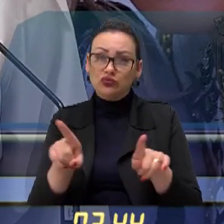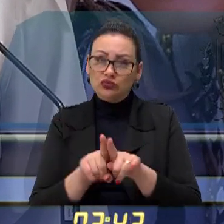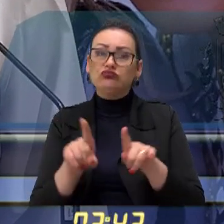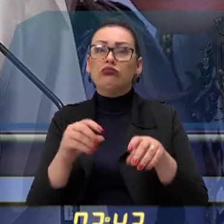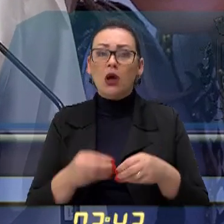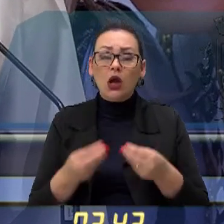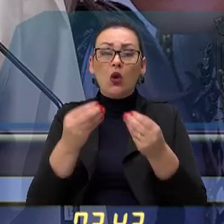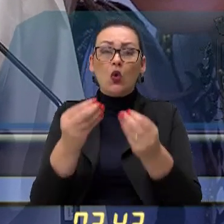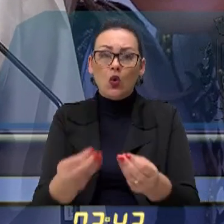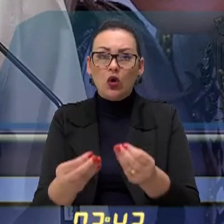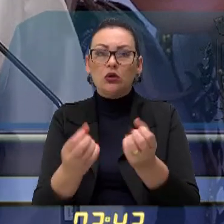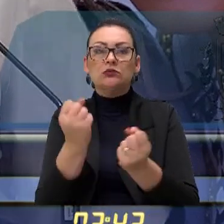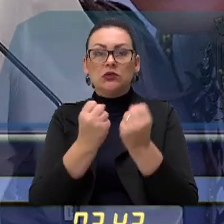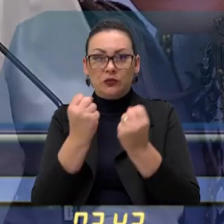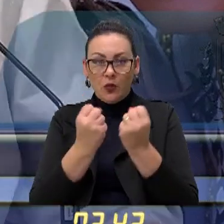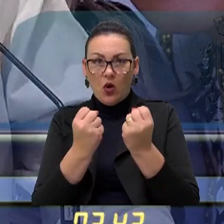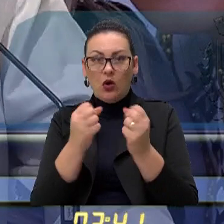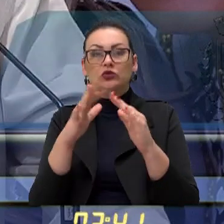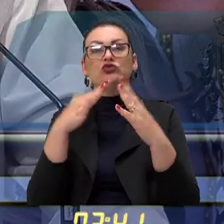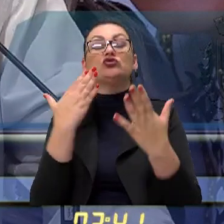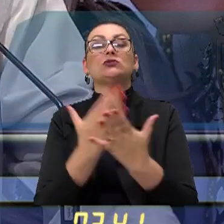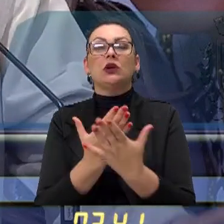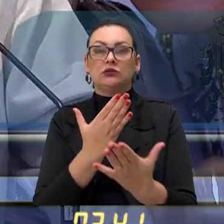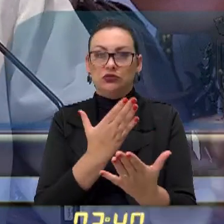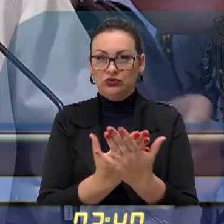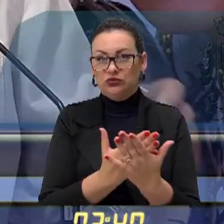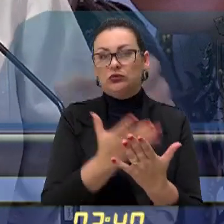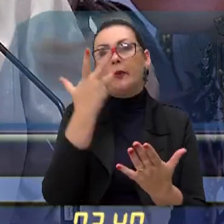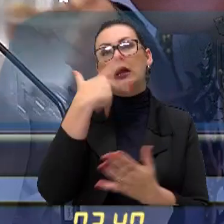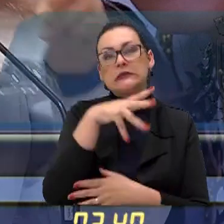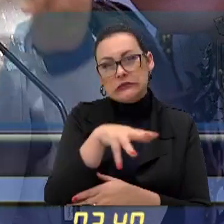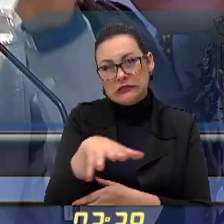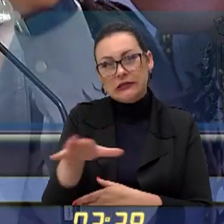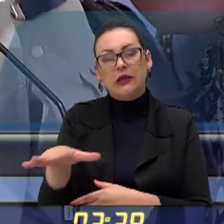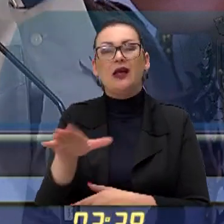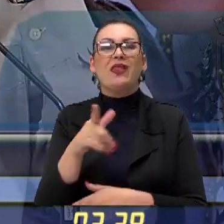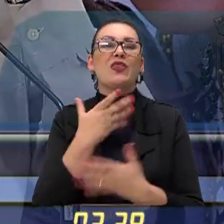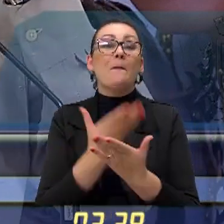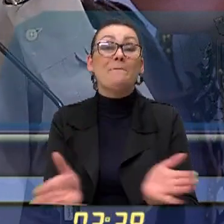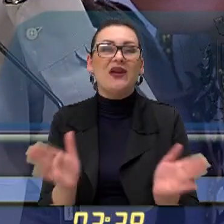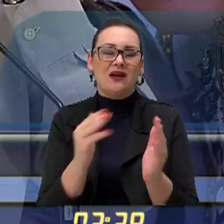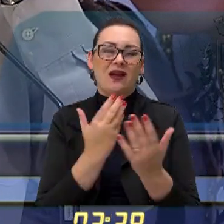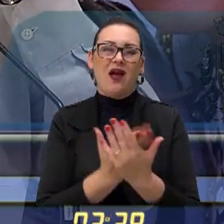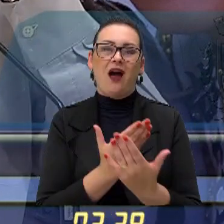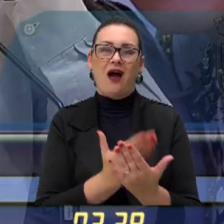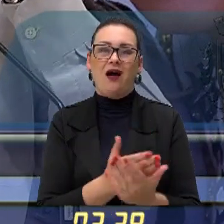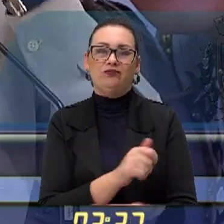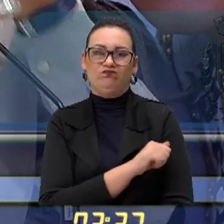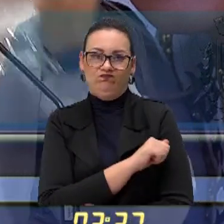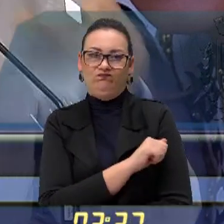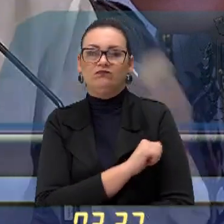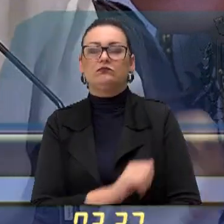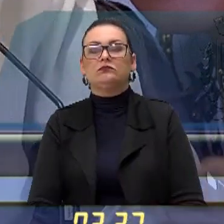disposição o transporte escolar para essas crianças não perderem as aulas.